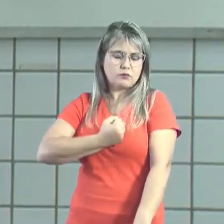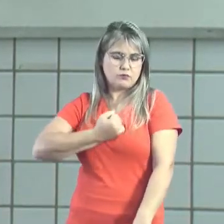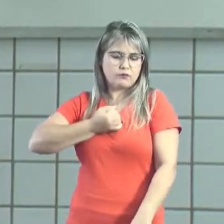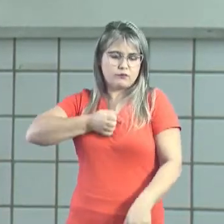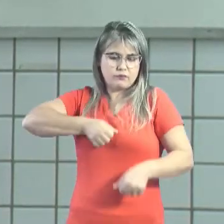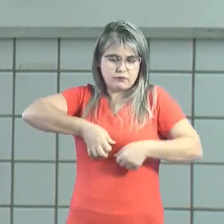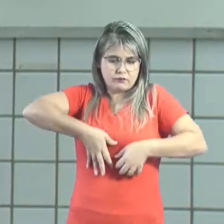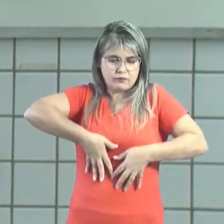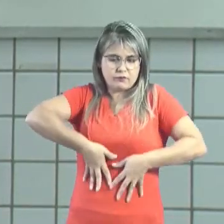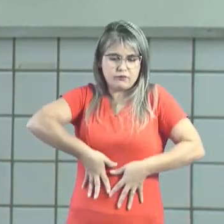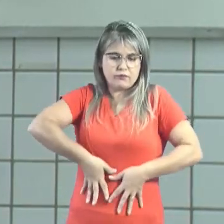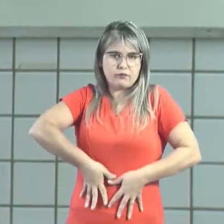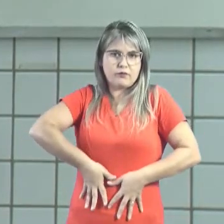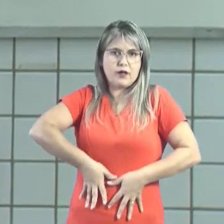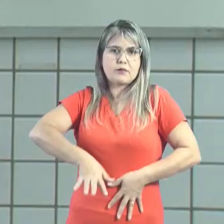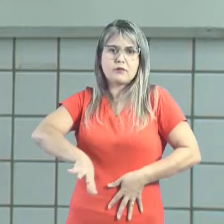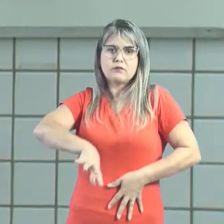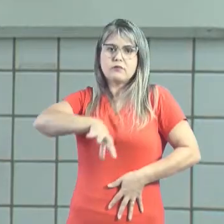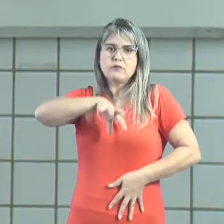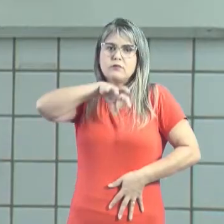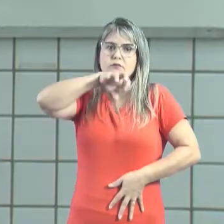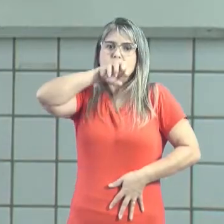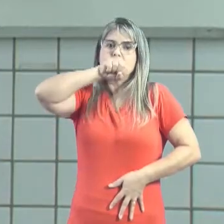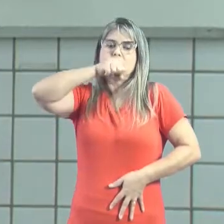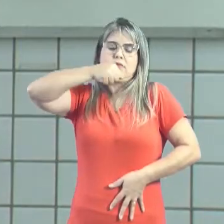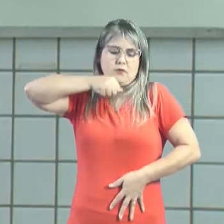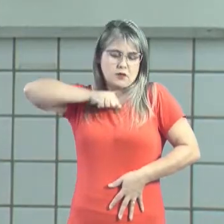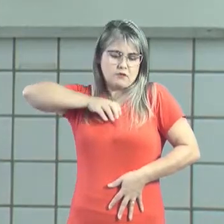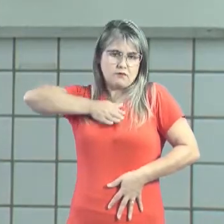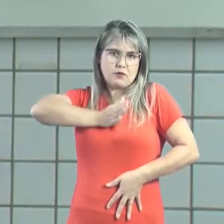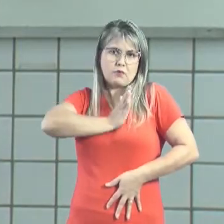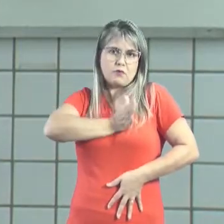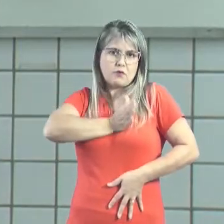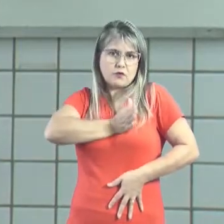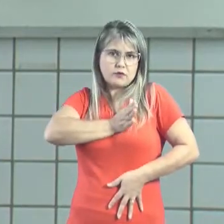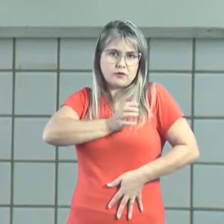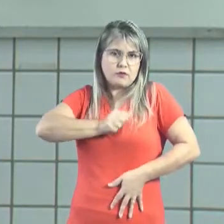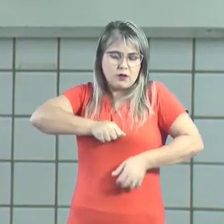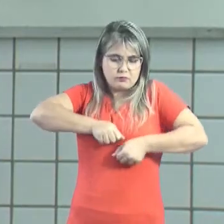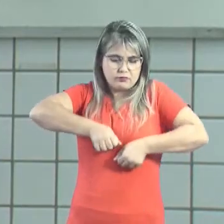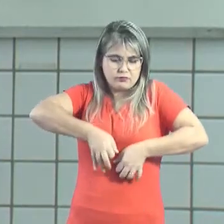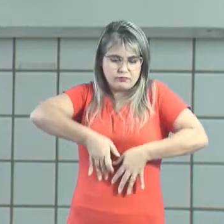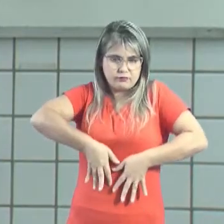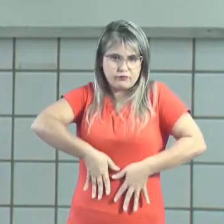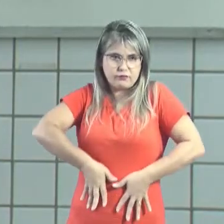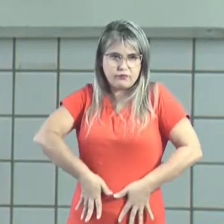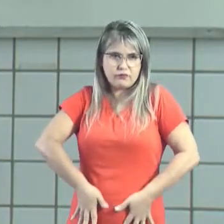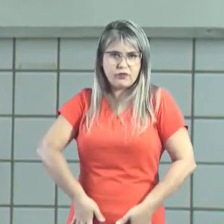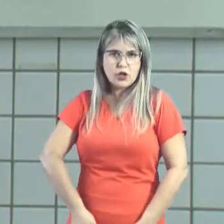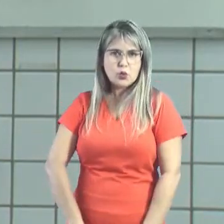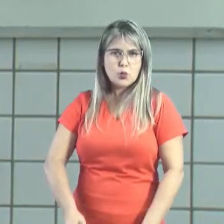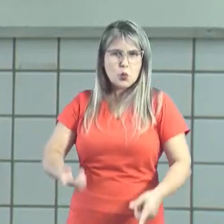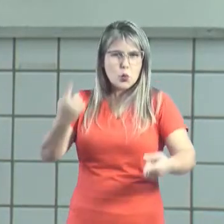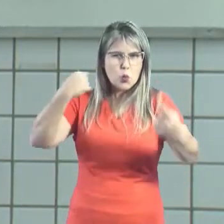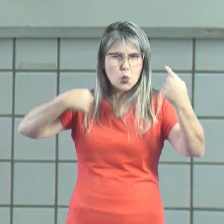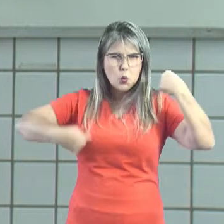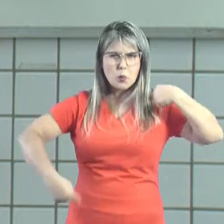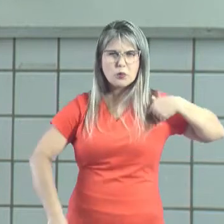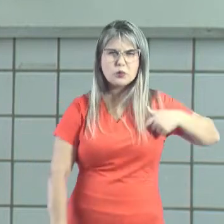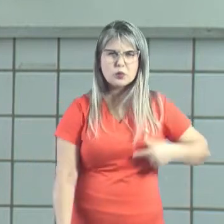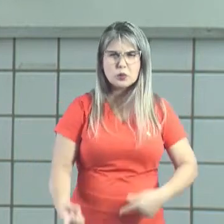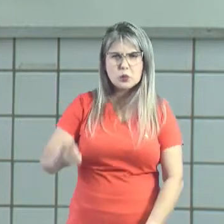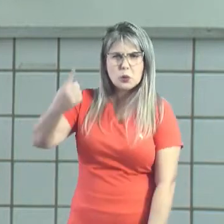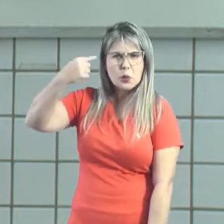depois sai, vai para os pulmões e todo o processo se reinicia.